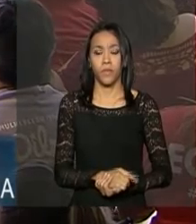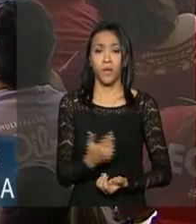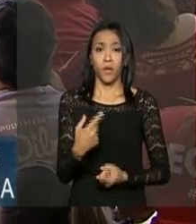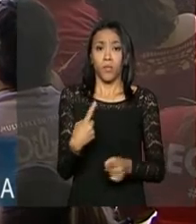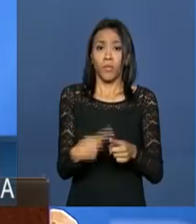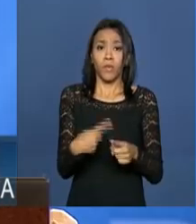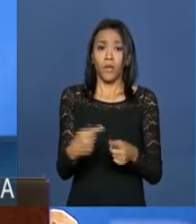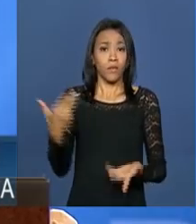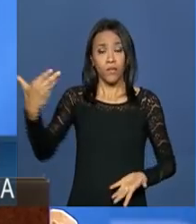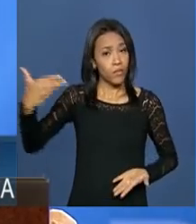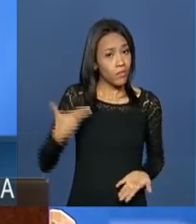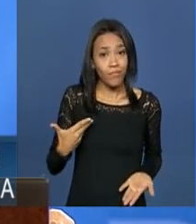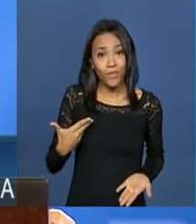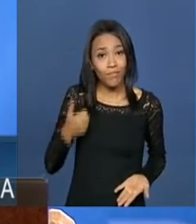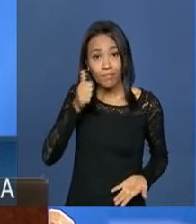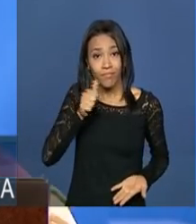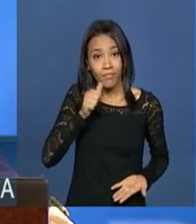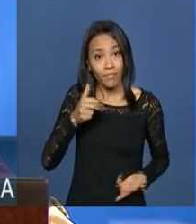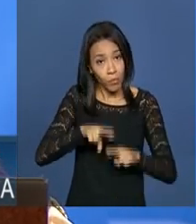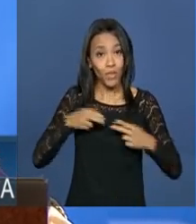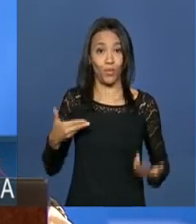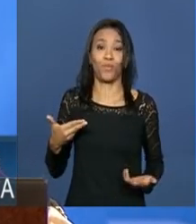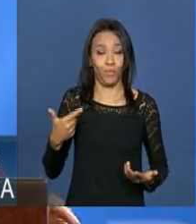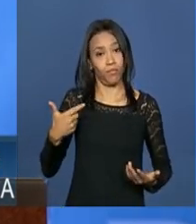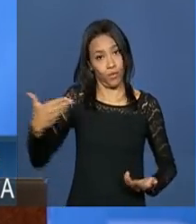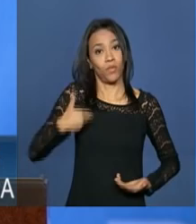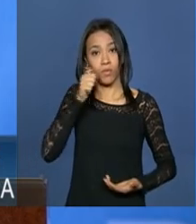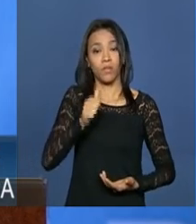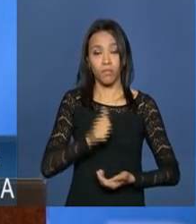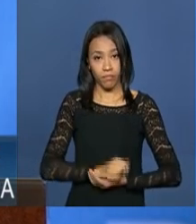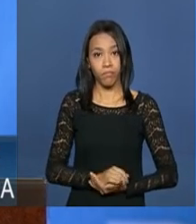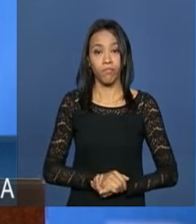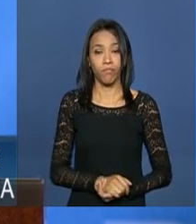Porque eu sou mulher, é por isso. Porque eu sou mulher.